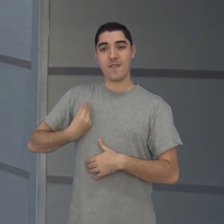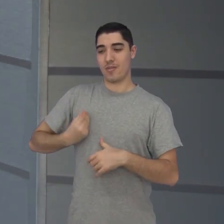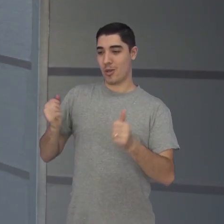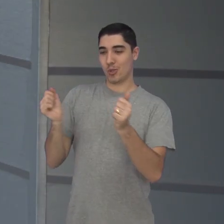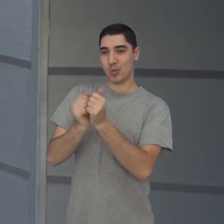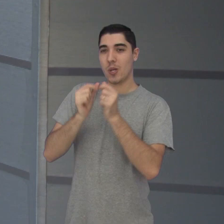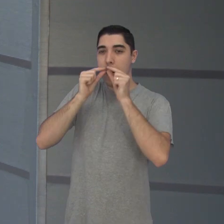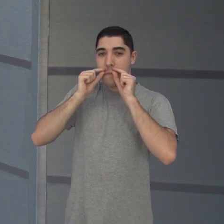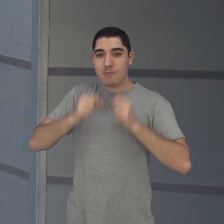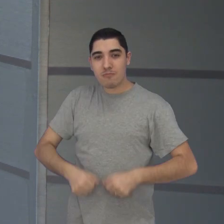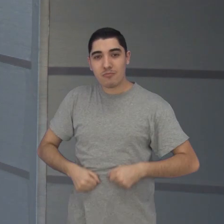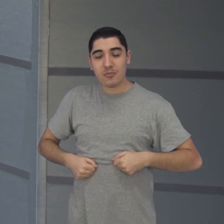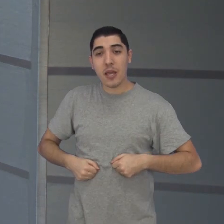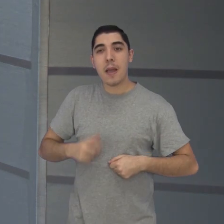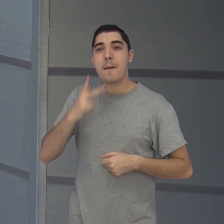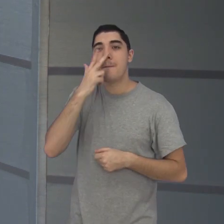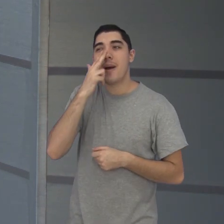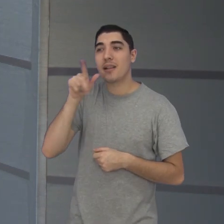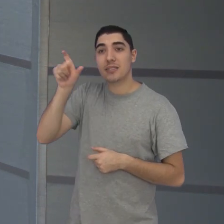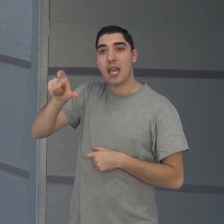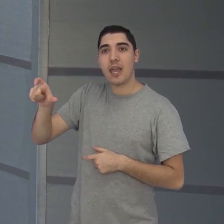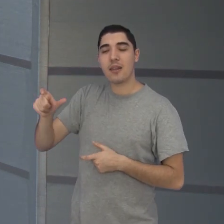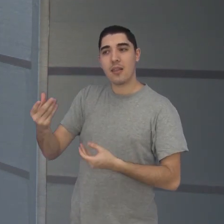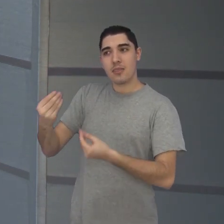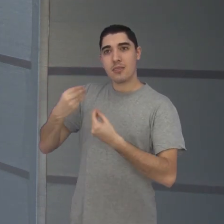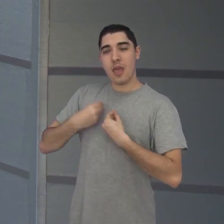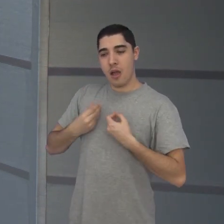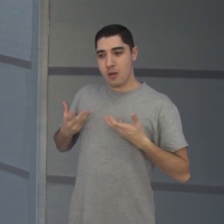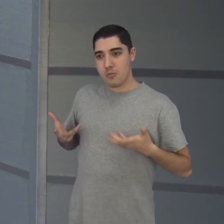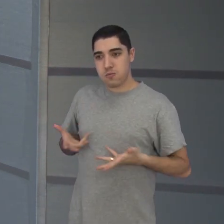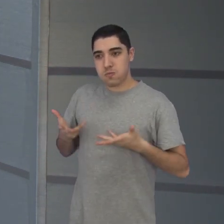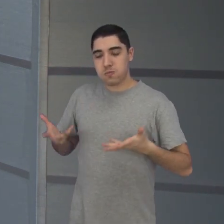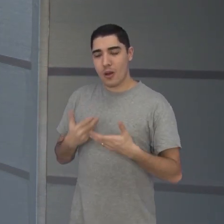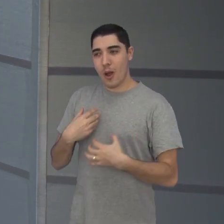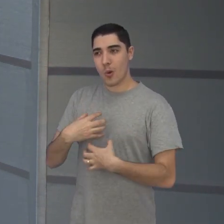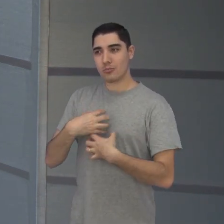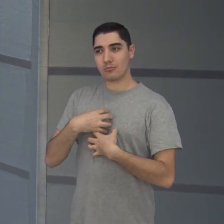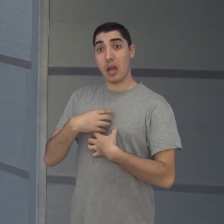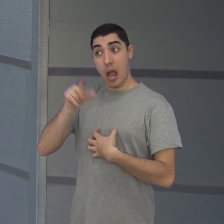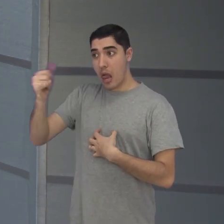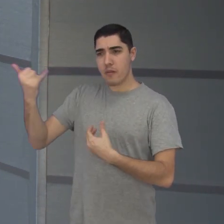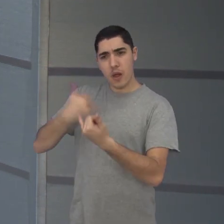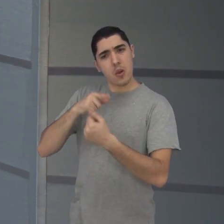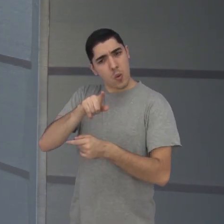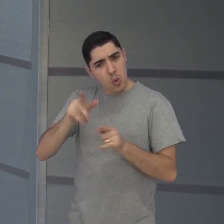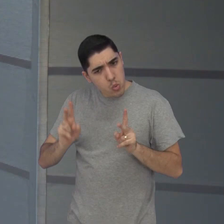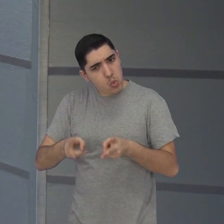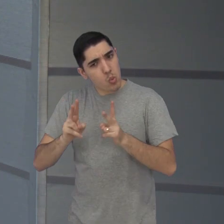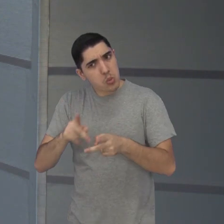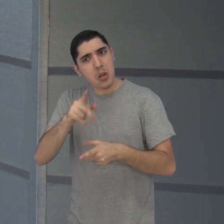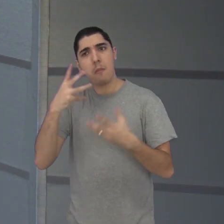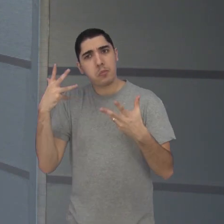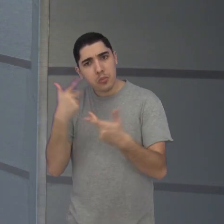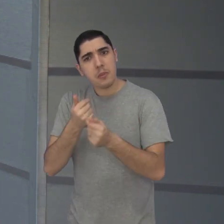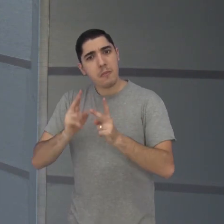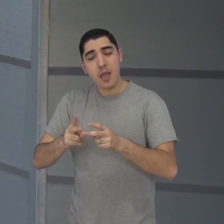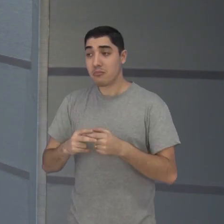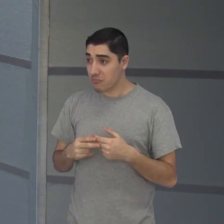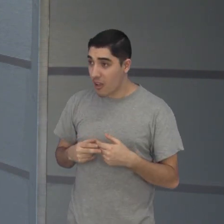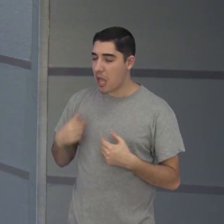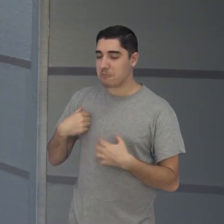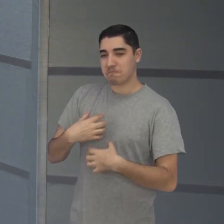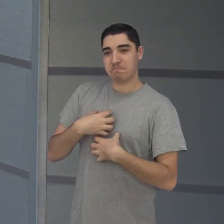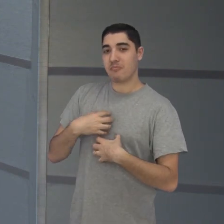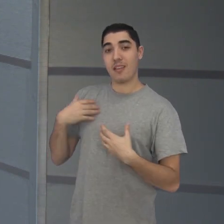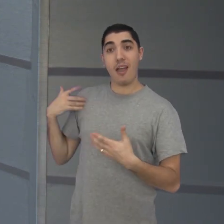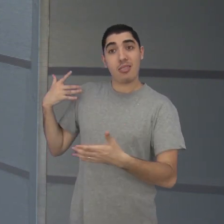ele, que foi também me colocando lenha na fogueira, né? Continua, vai em frente, faça isso mesmo, tá bonito. E tá